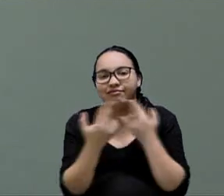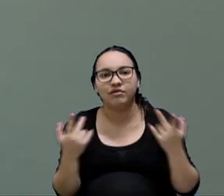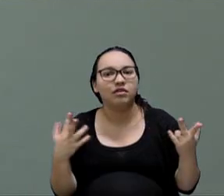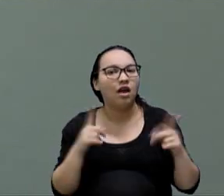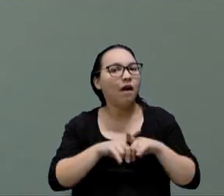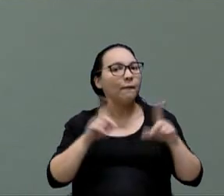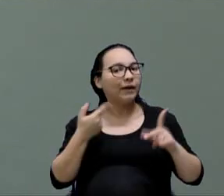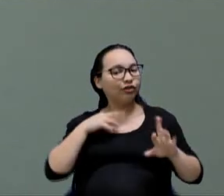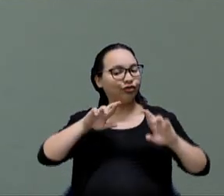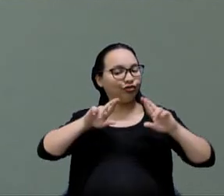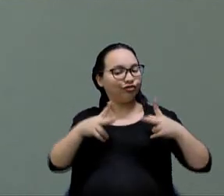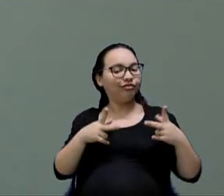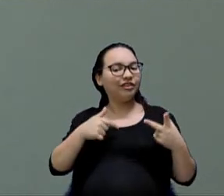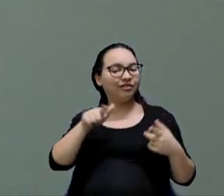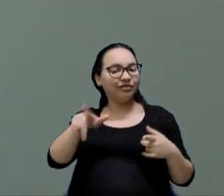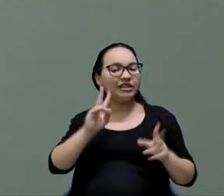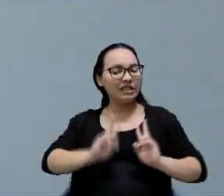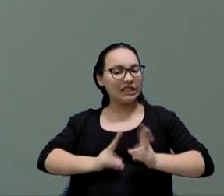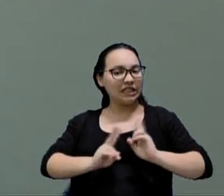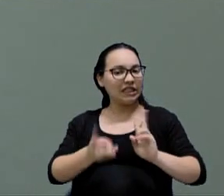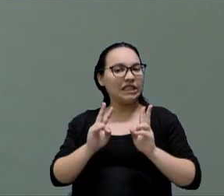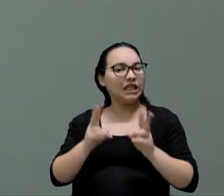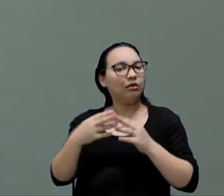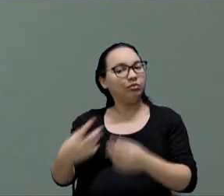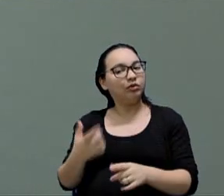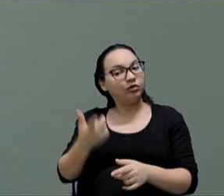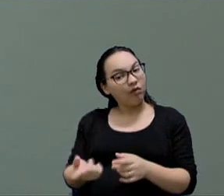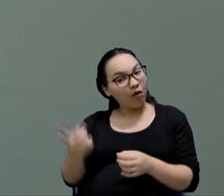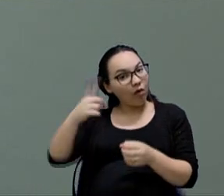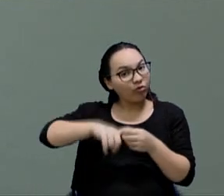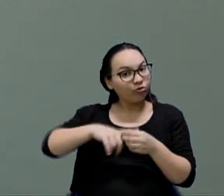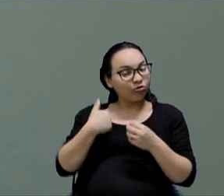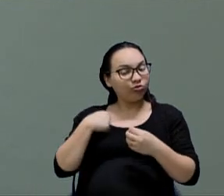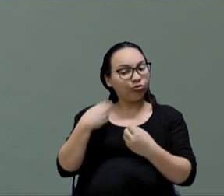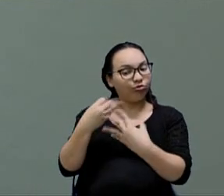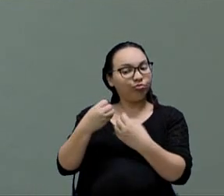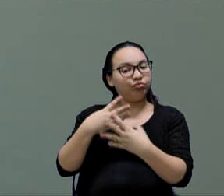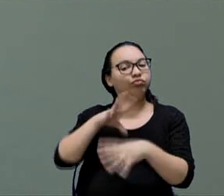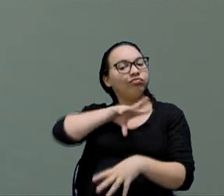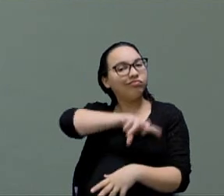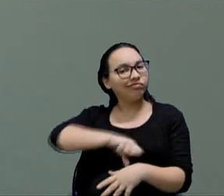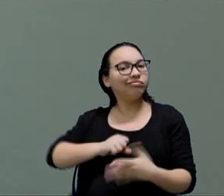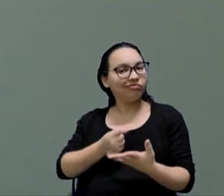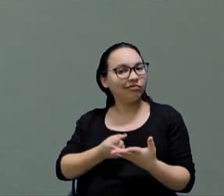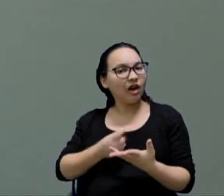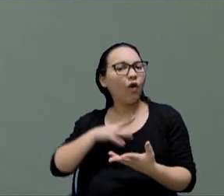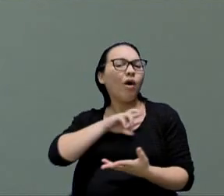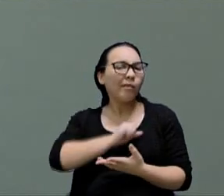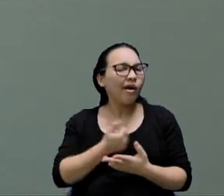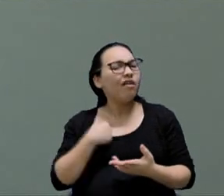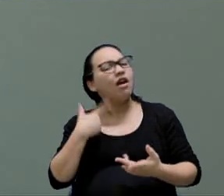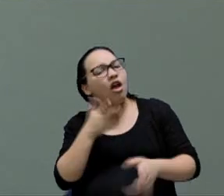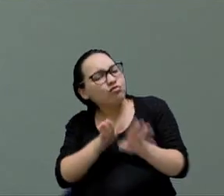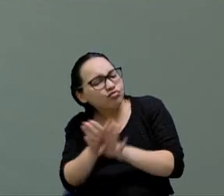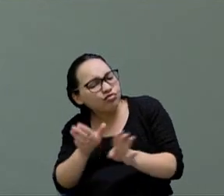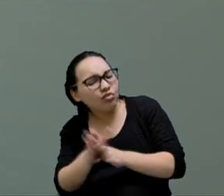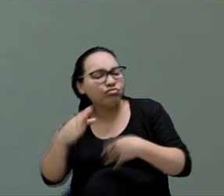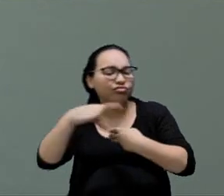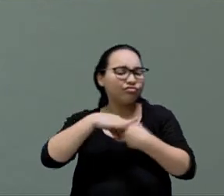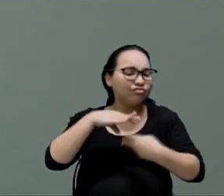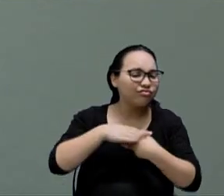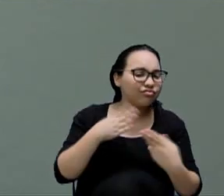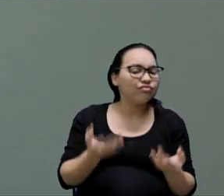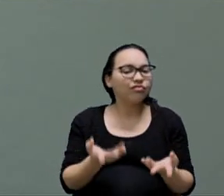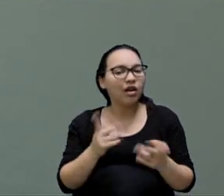que muitas vezes esperamos, você sempre nos retribuiu com amor. Muitas vezes o amor vem em forma de sermão, mas, na grande